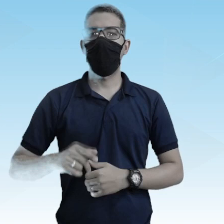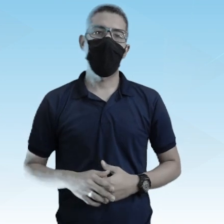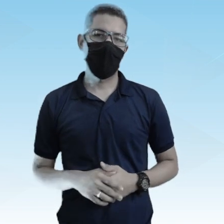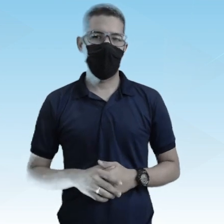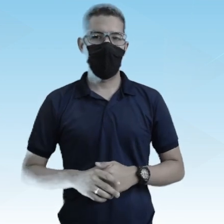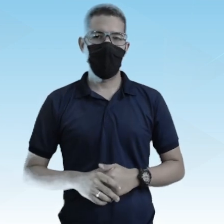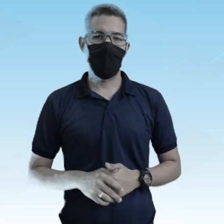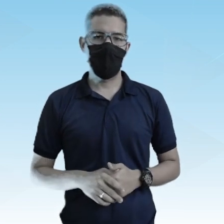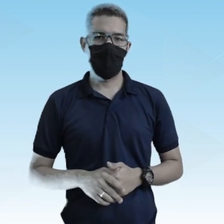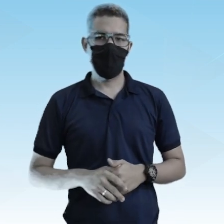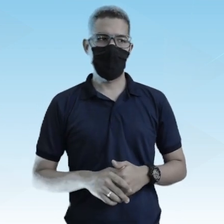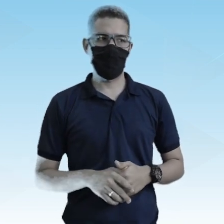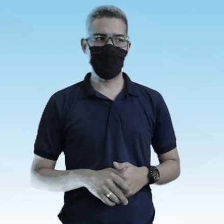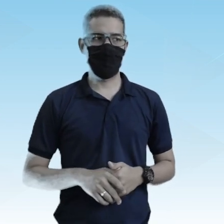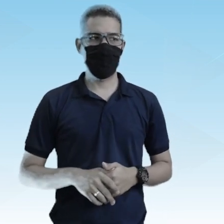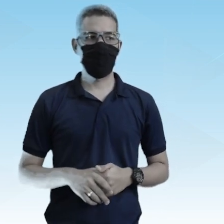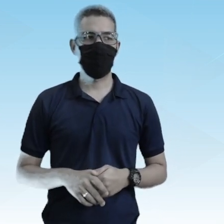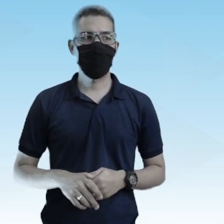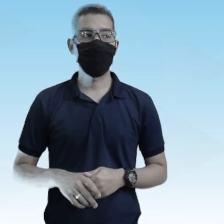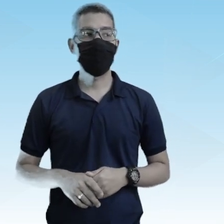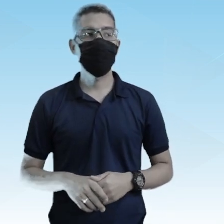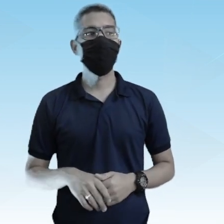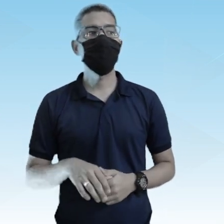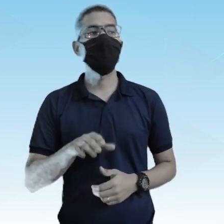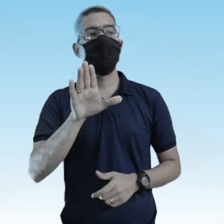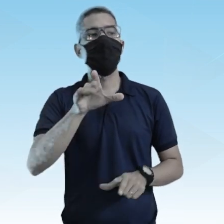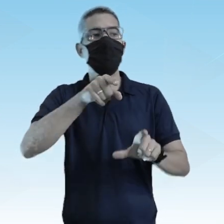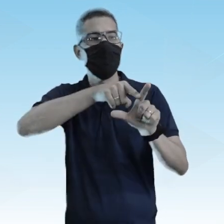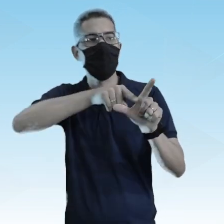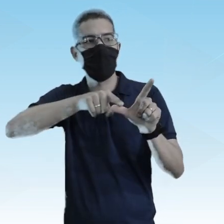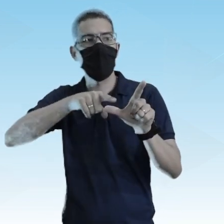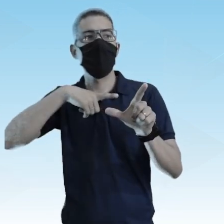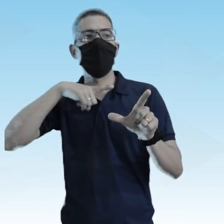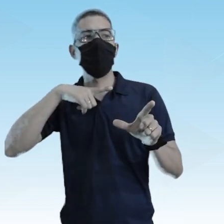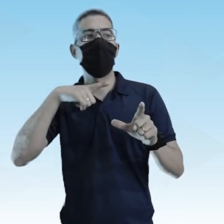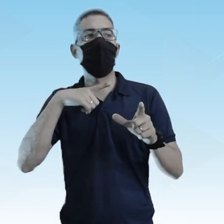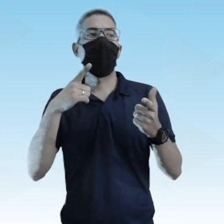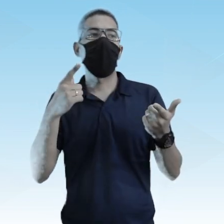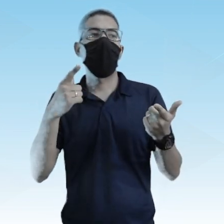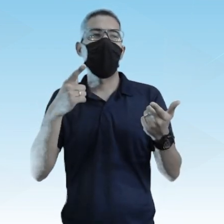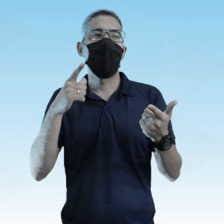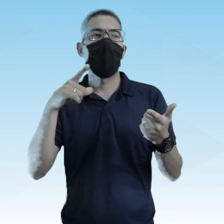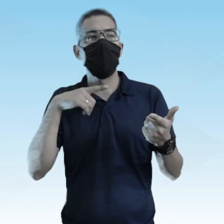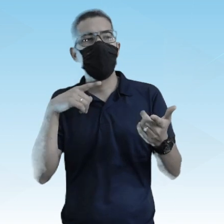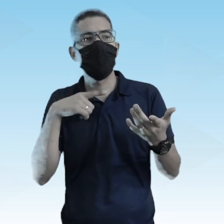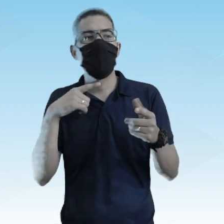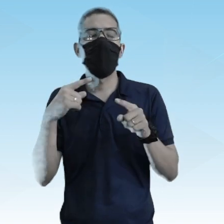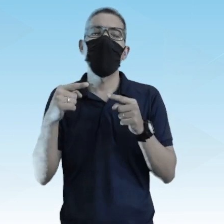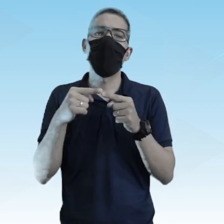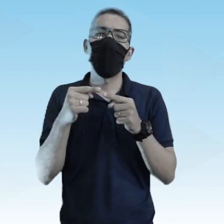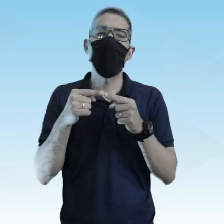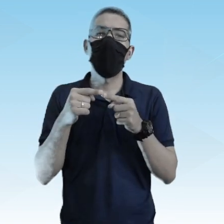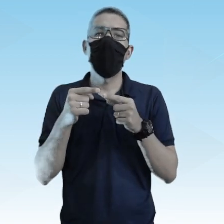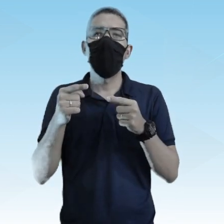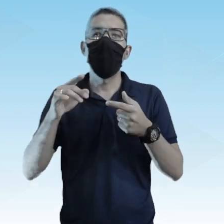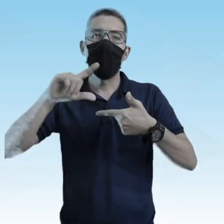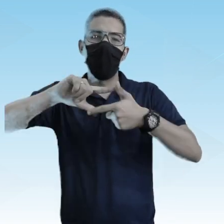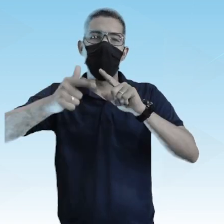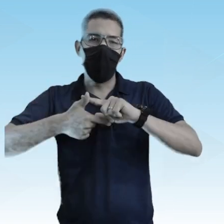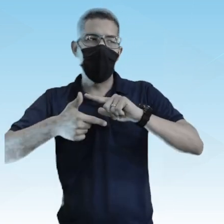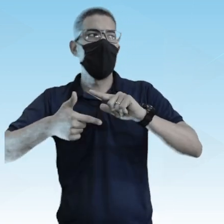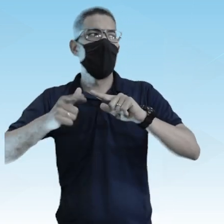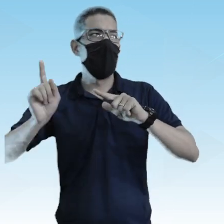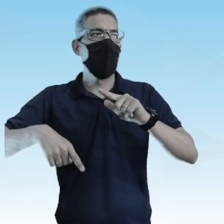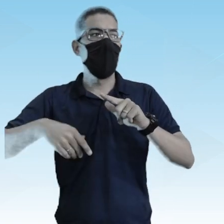em matemática, tá? Agora, o conceito de ângulo, eu vou te mostrar pela grandeza geométrica, muito mais ligado